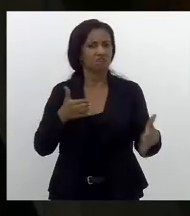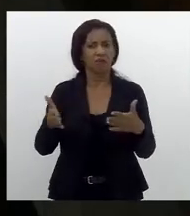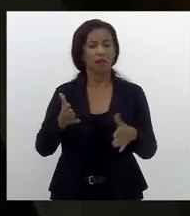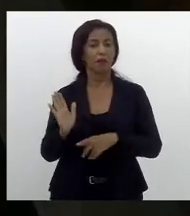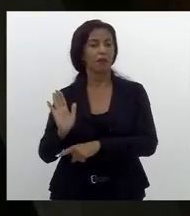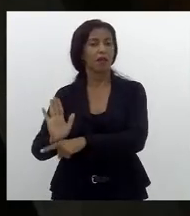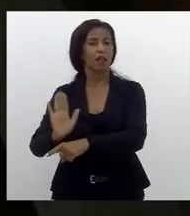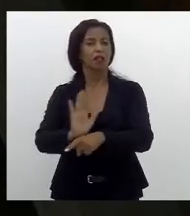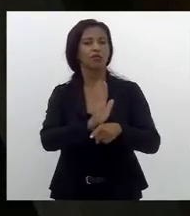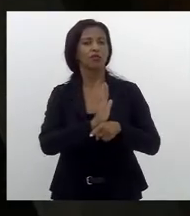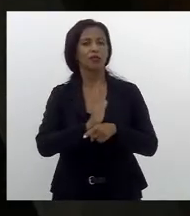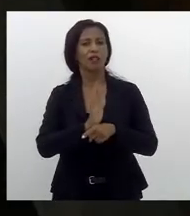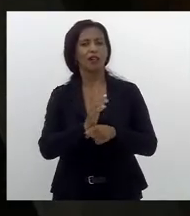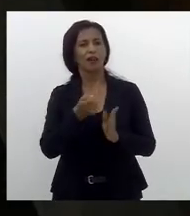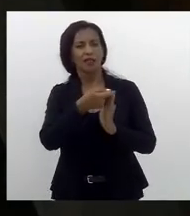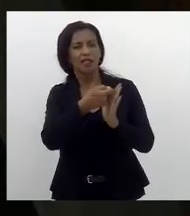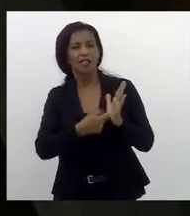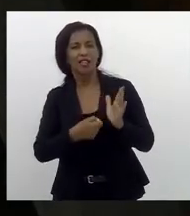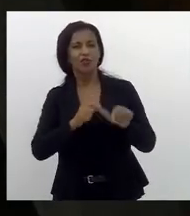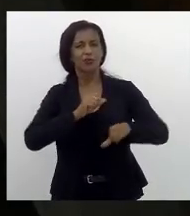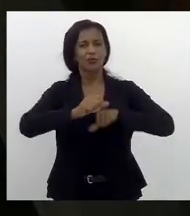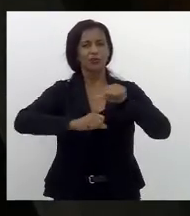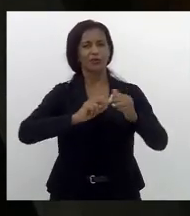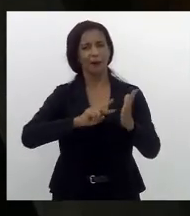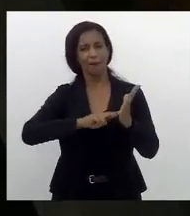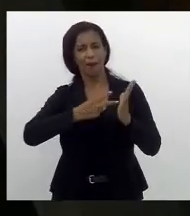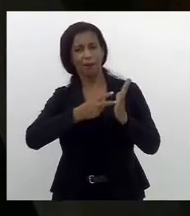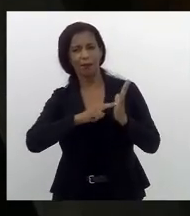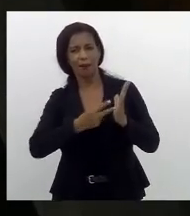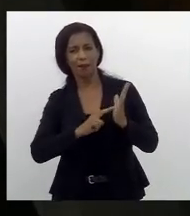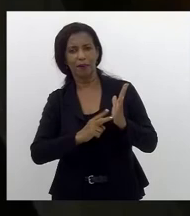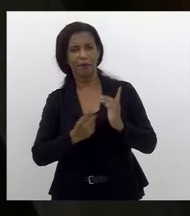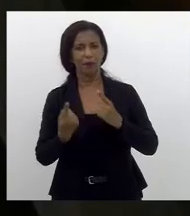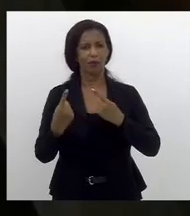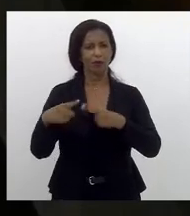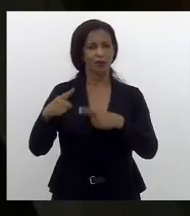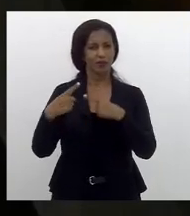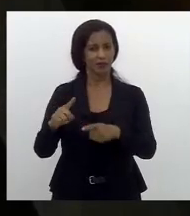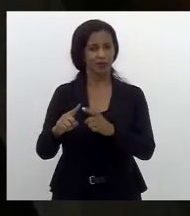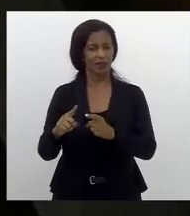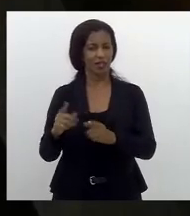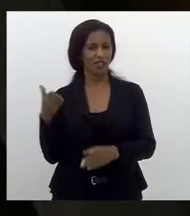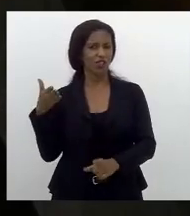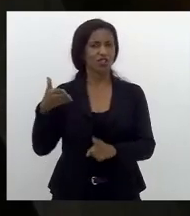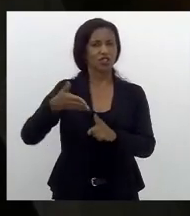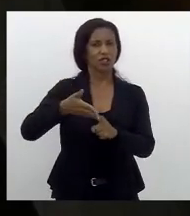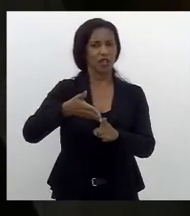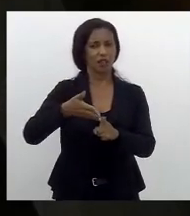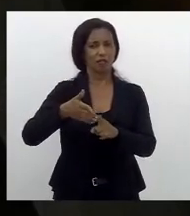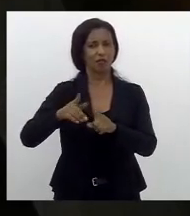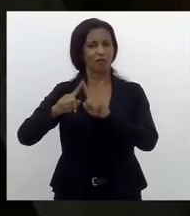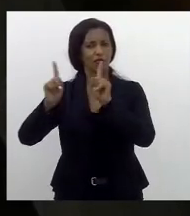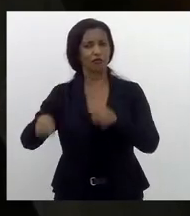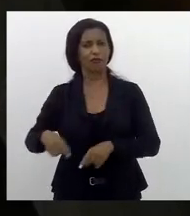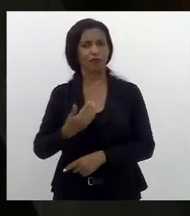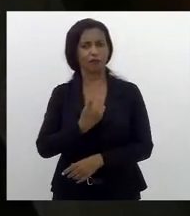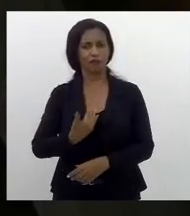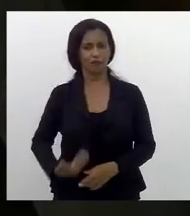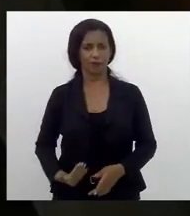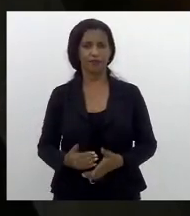tentar mexer no texto, para tentar atenuar os ataques frontais e diretos aos servidores públicos.